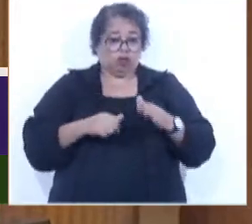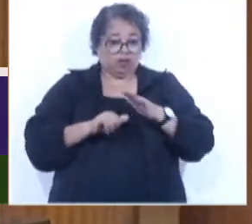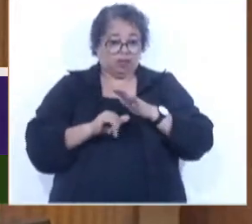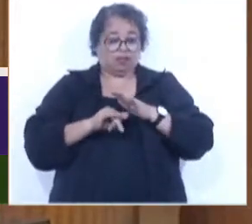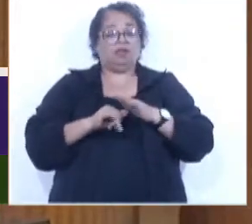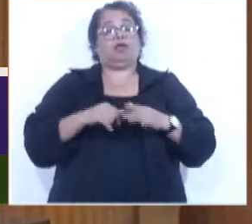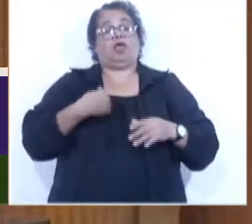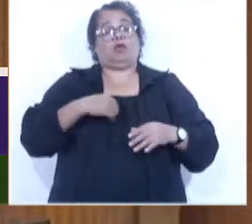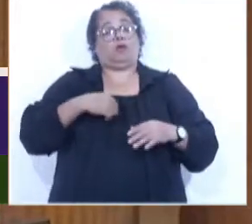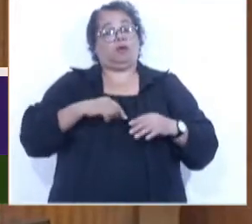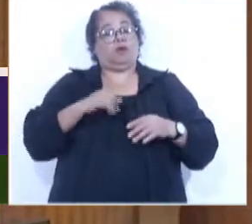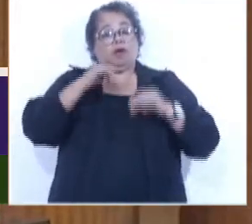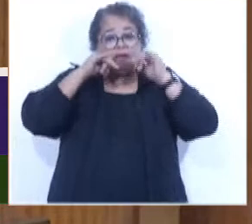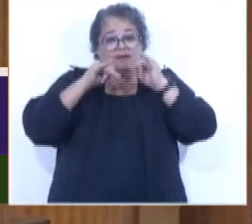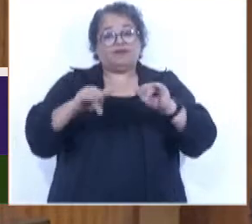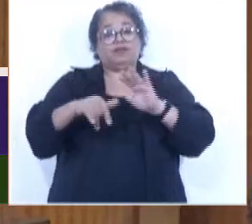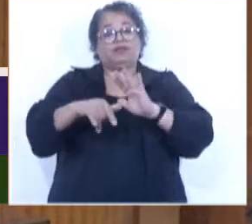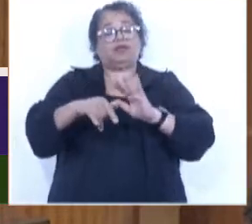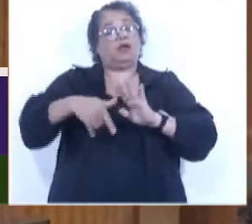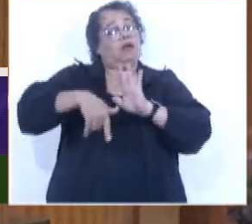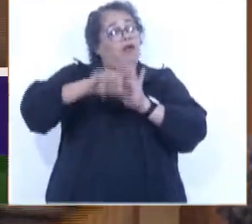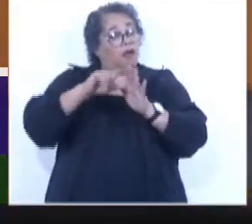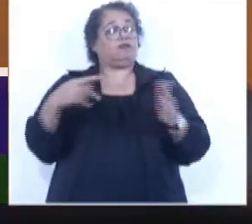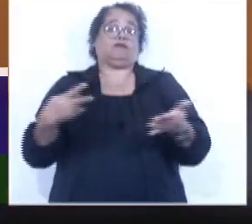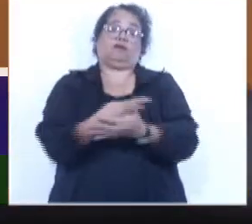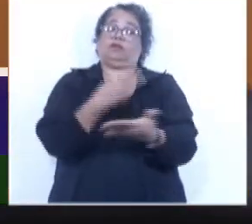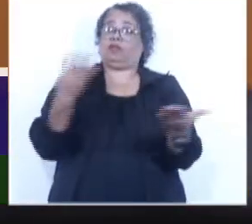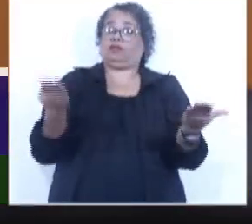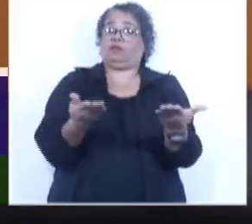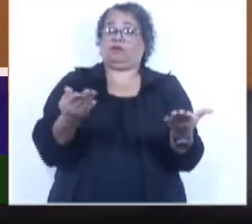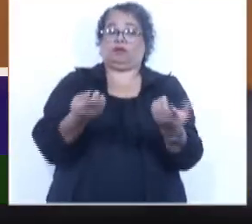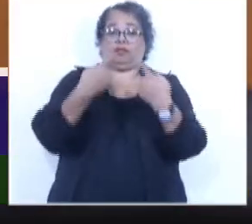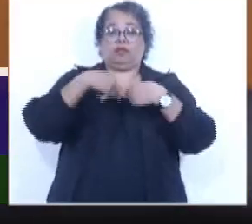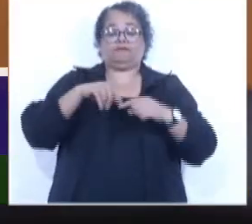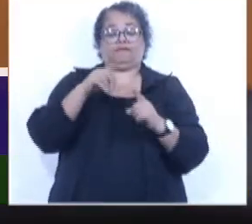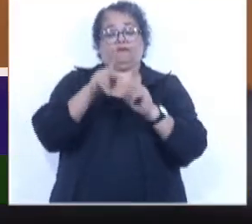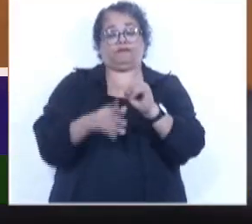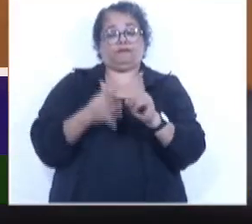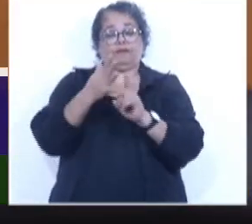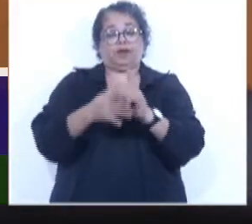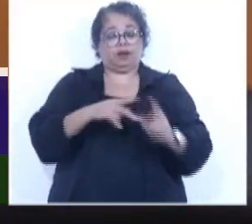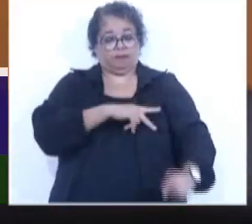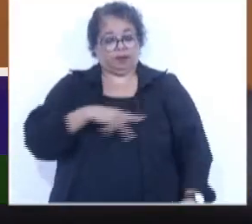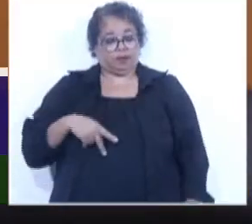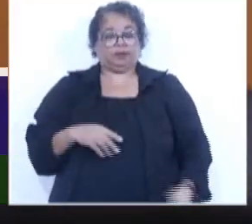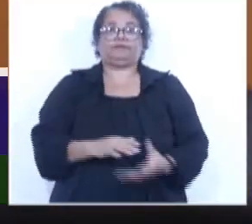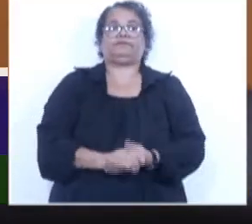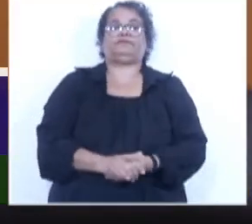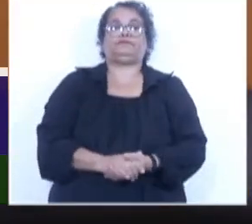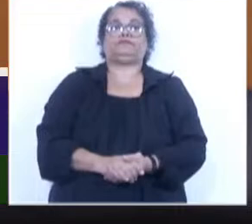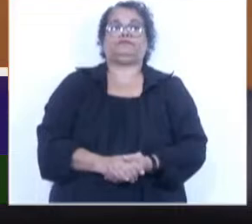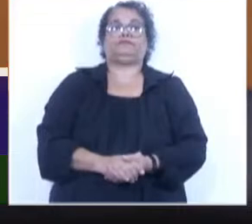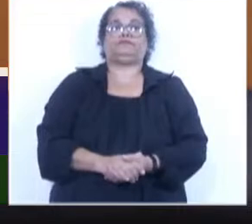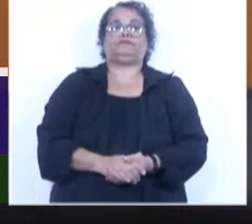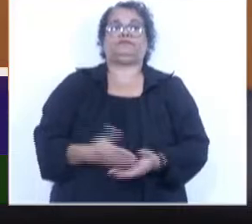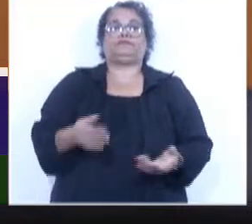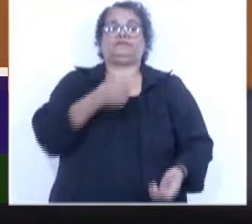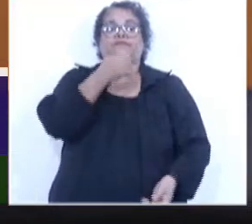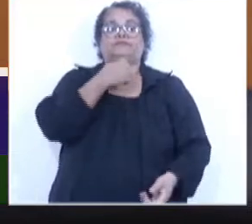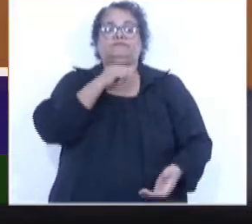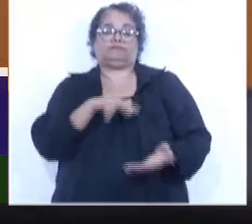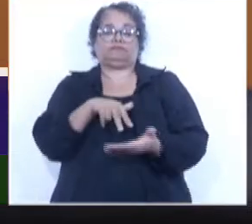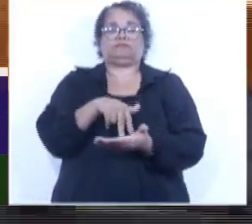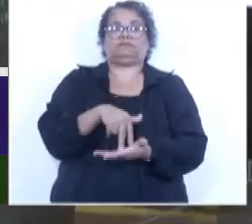e no Ministério Público obrigado senhor presidente levou uma palavra Obrigado vereadora com a palavra Vereador Antônio Augusto que a gente